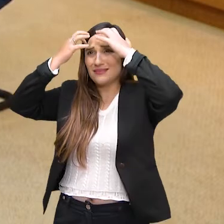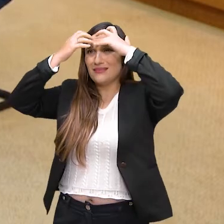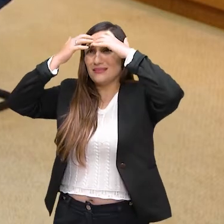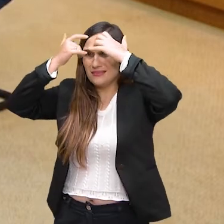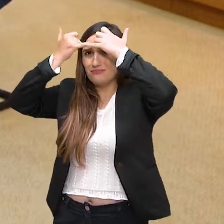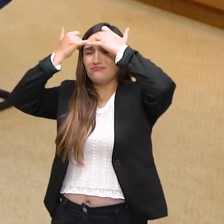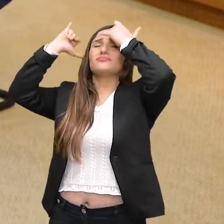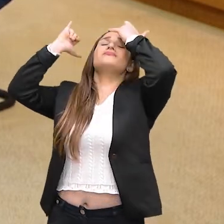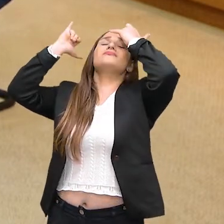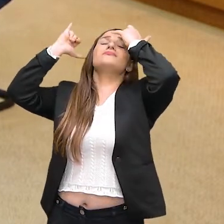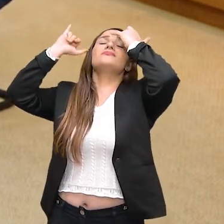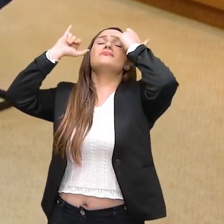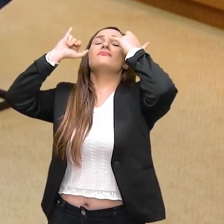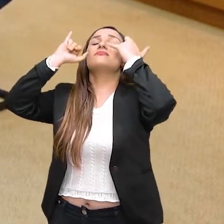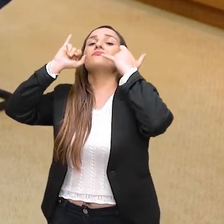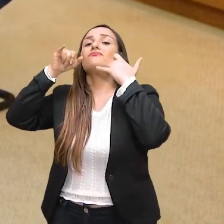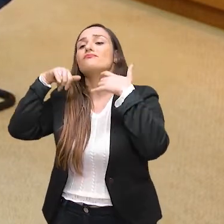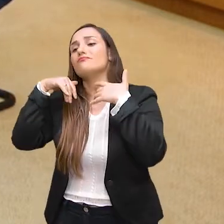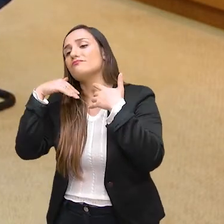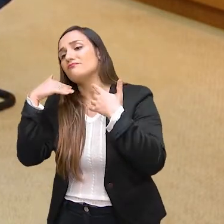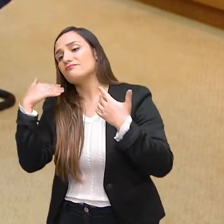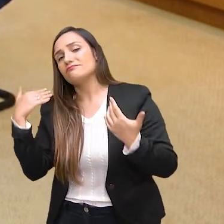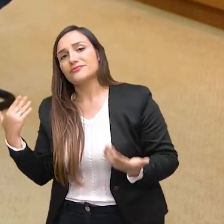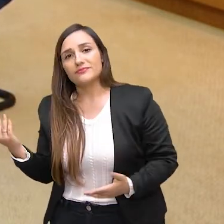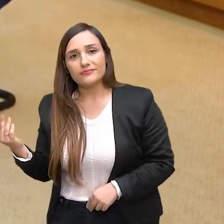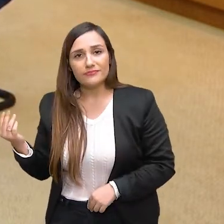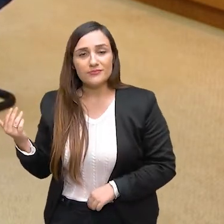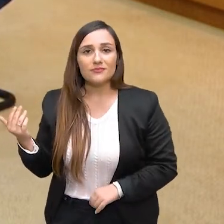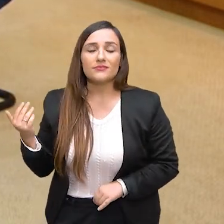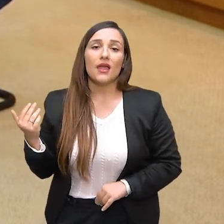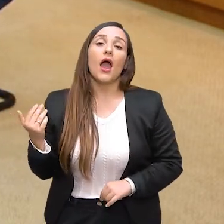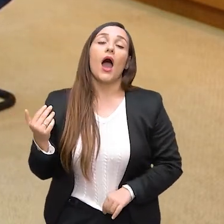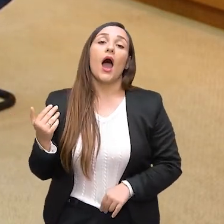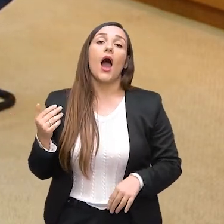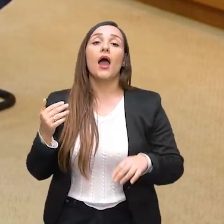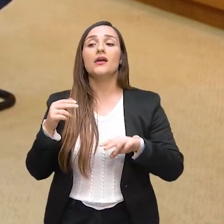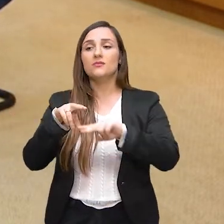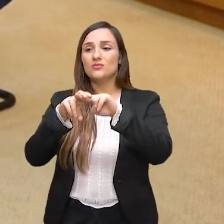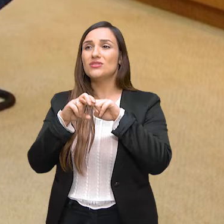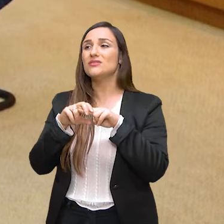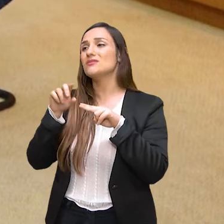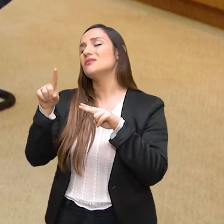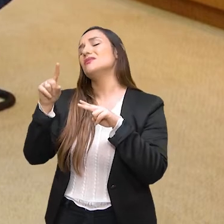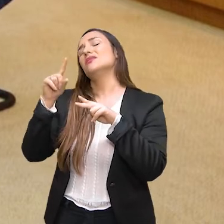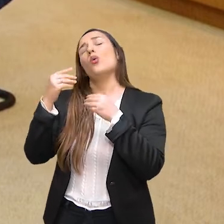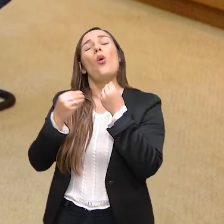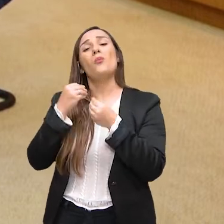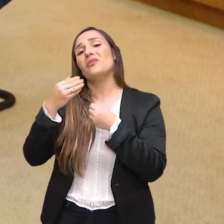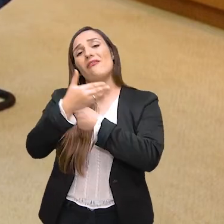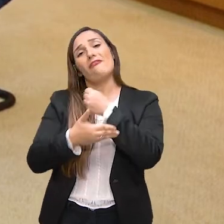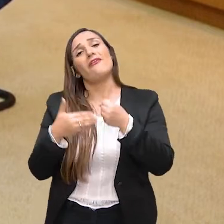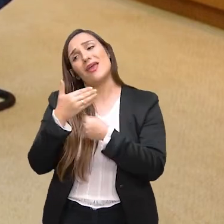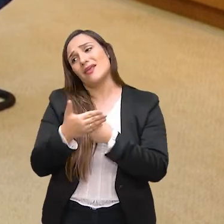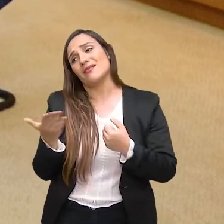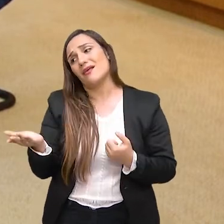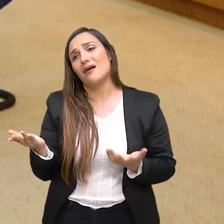da citação. Então, ela ficou ali um tempo e chega ao conhecimento do juiz. O juiz pode ampliar esse prazo para que ela se defenda. O Código